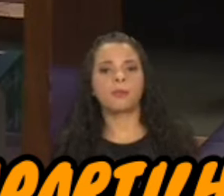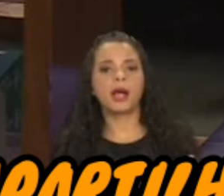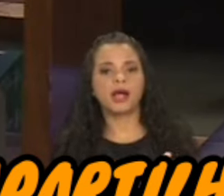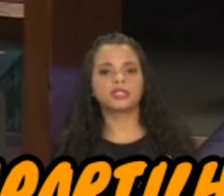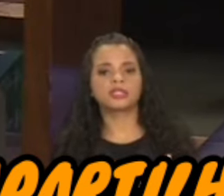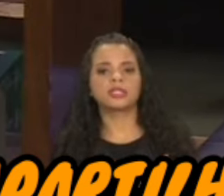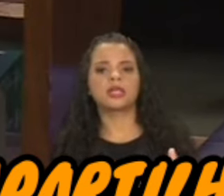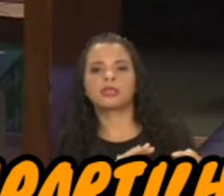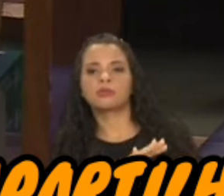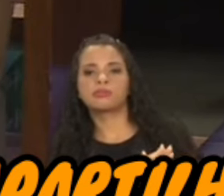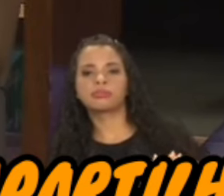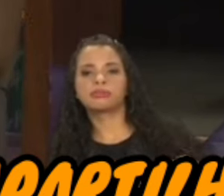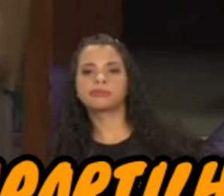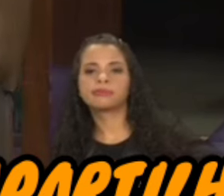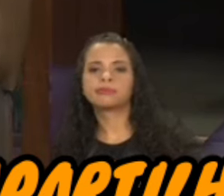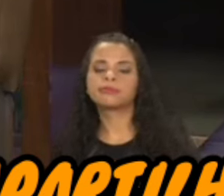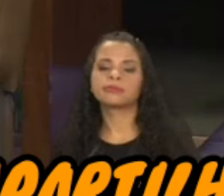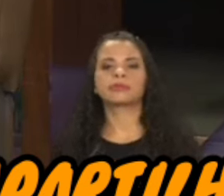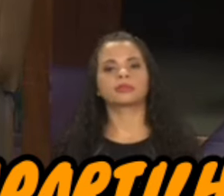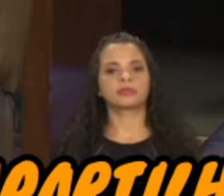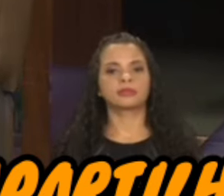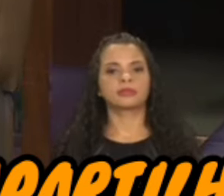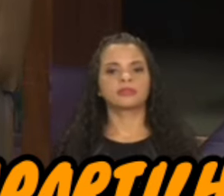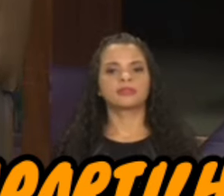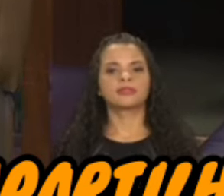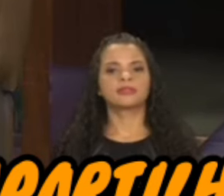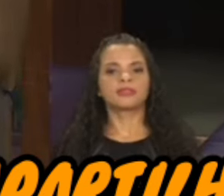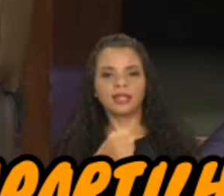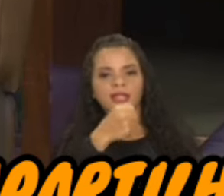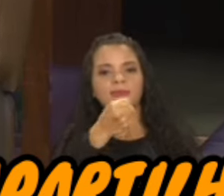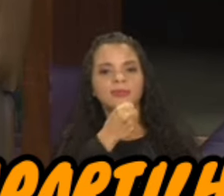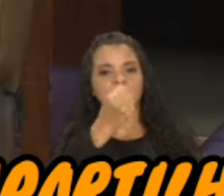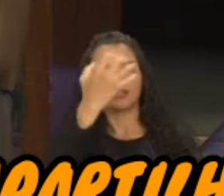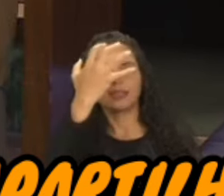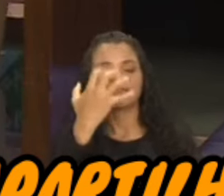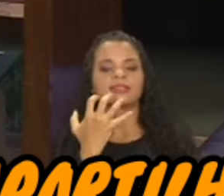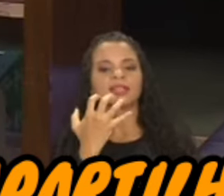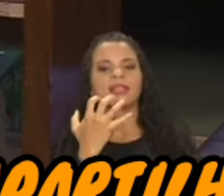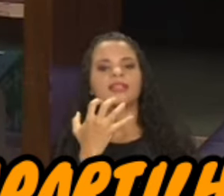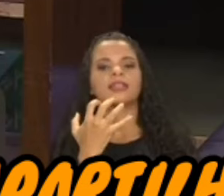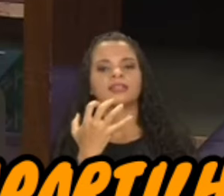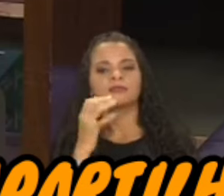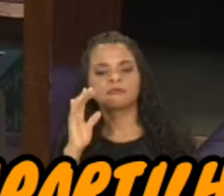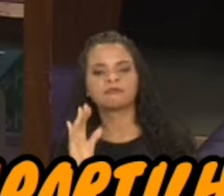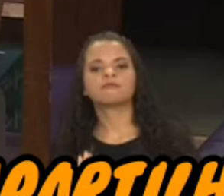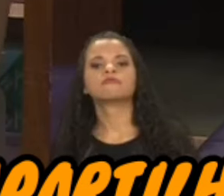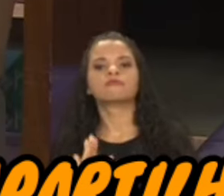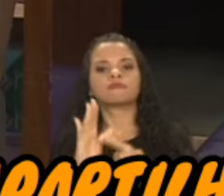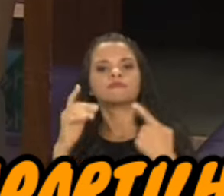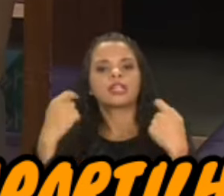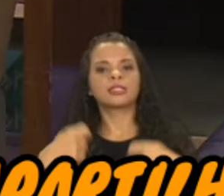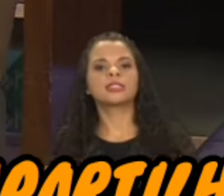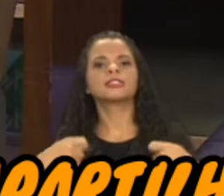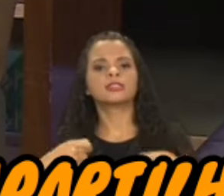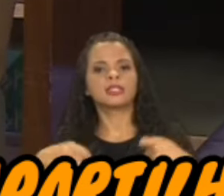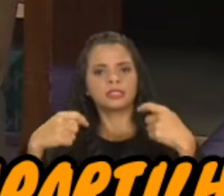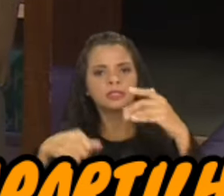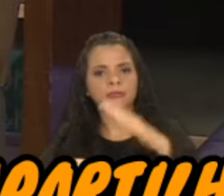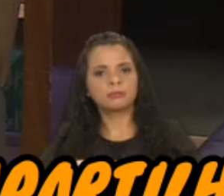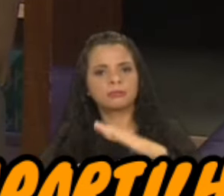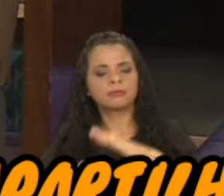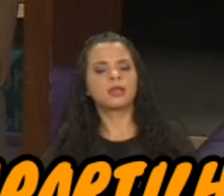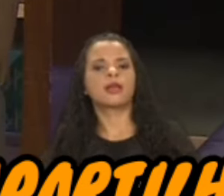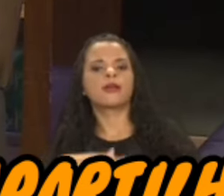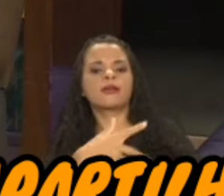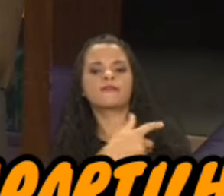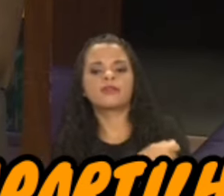viva Xandão, um viva Operação Lavagado, que as pernas dos bolsonaristas já ficam logo trêmula. Falando Lavagado, foi esse bicho aí, tá